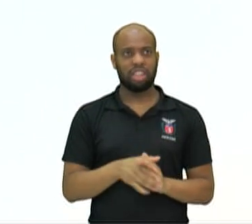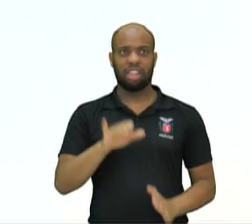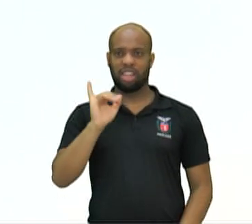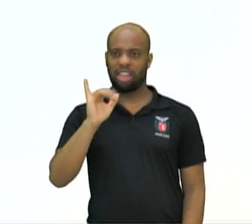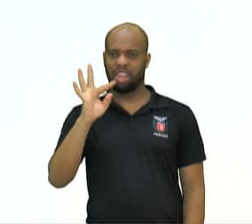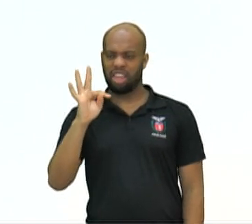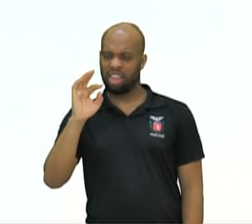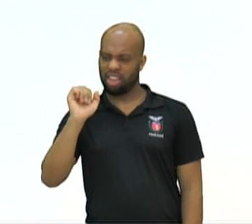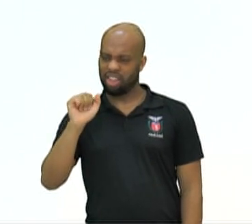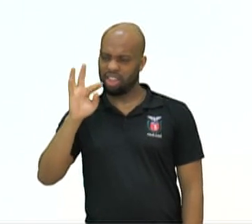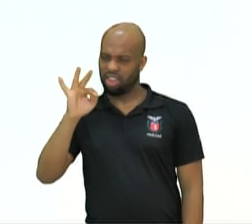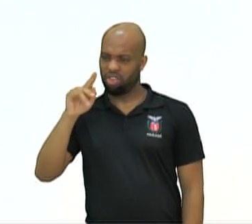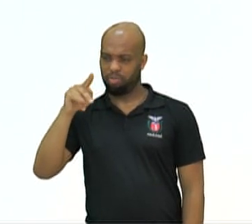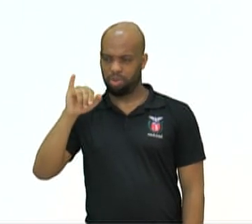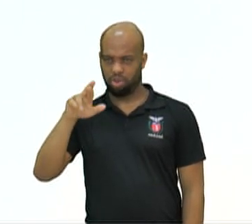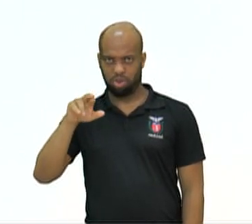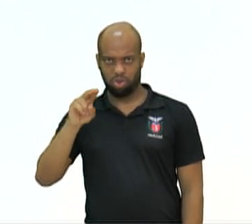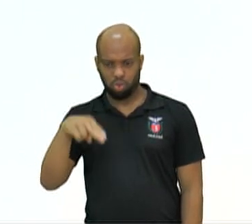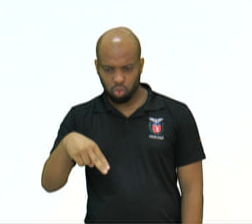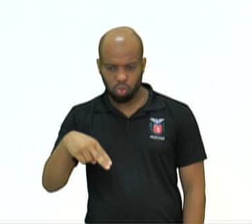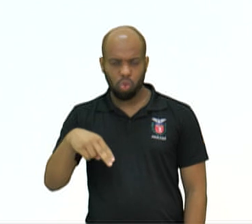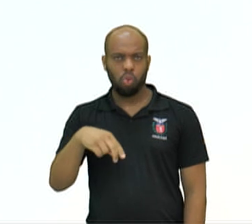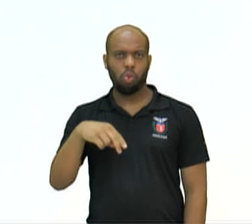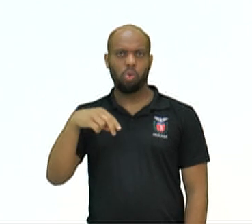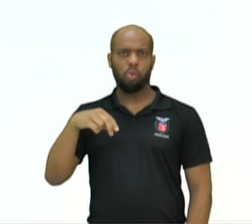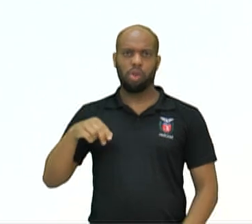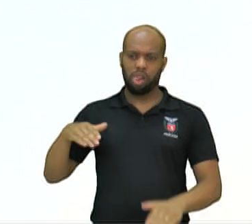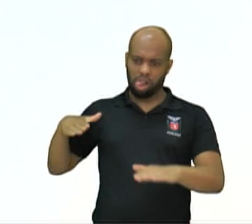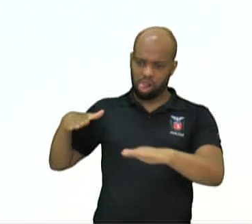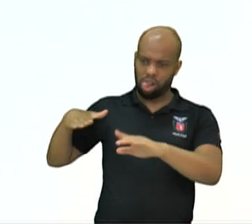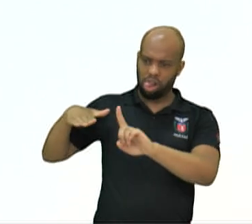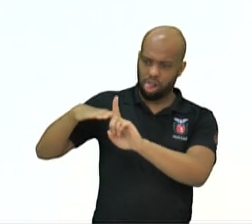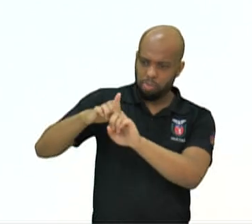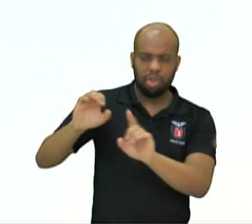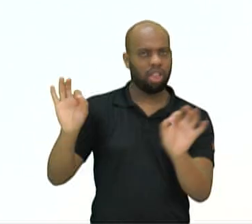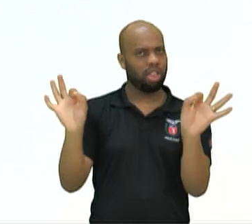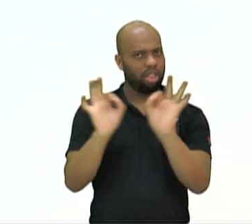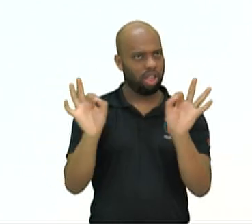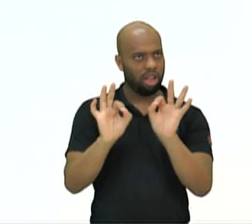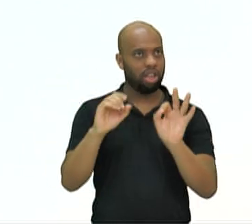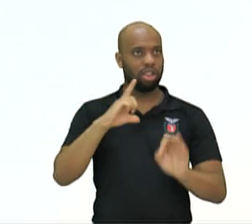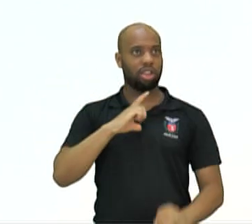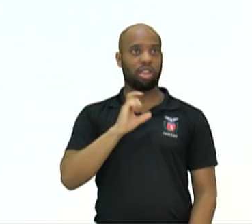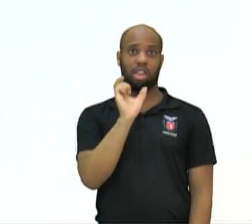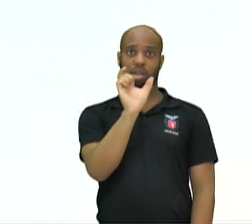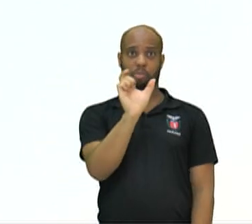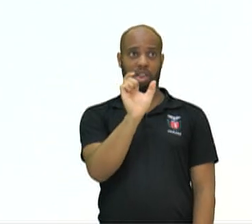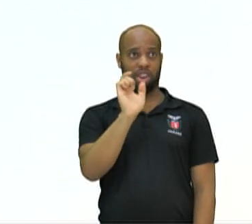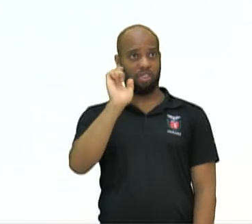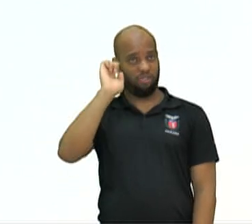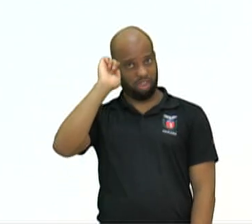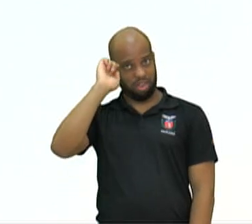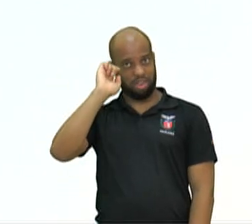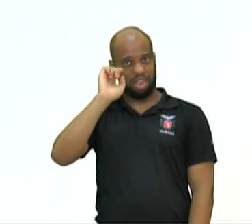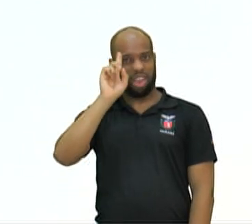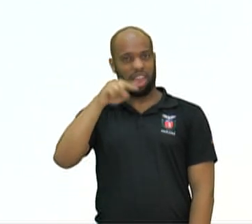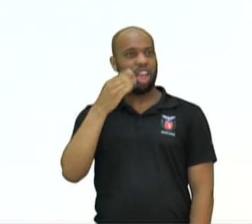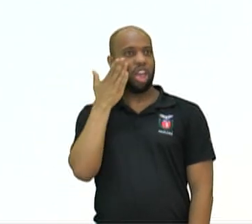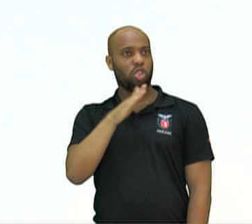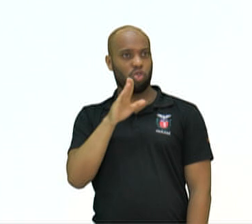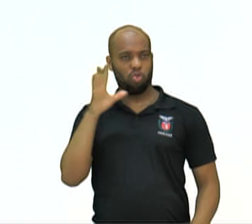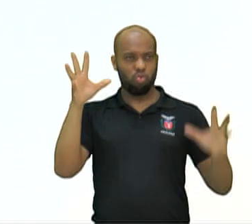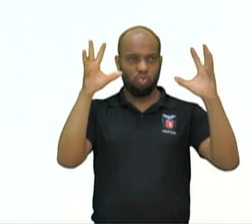Itatipirum, nós não atropelamos ninguém. O termo em destaque classificamos como vocativo ou aposto?